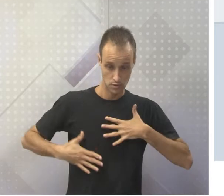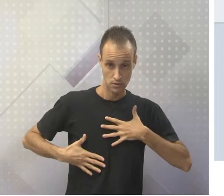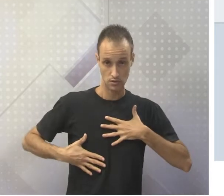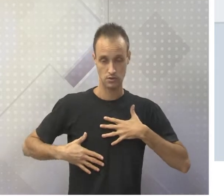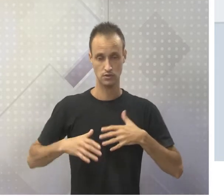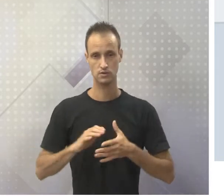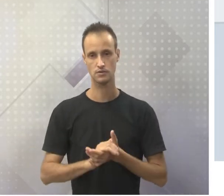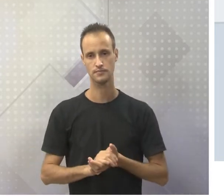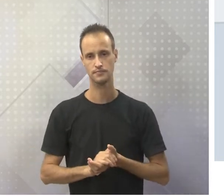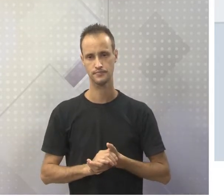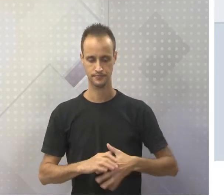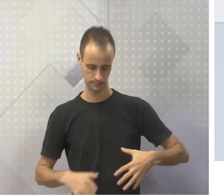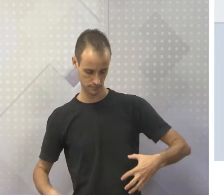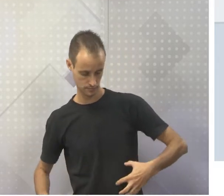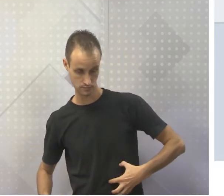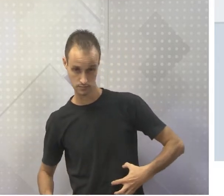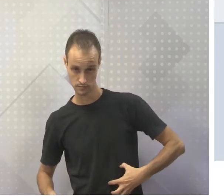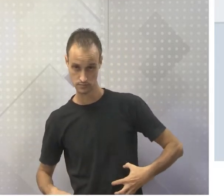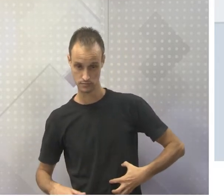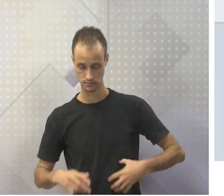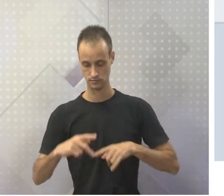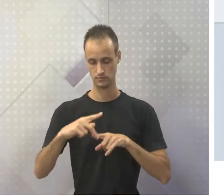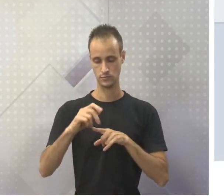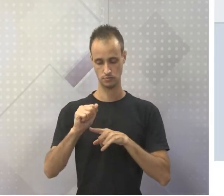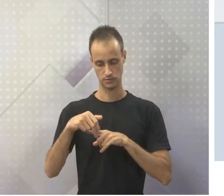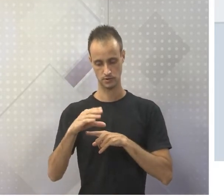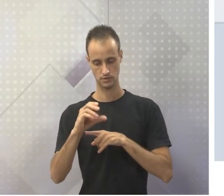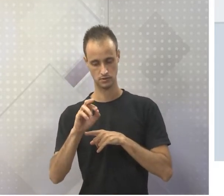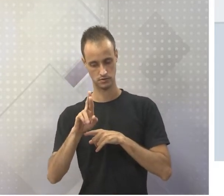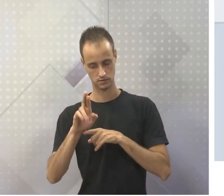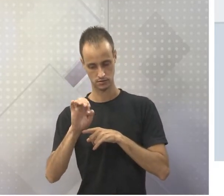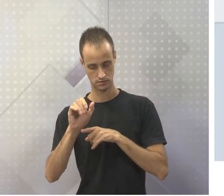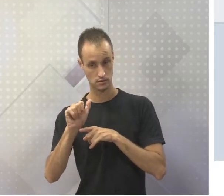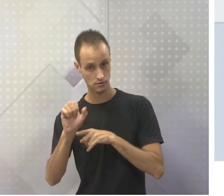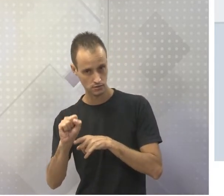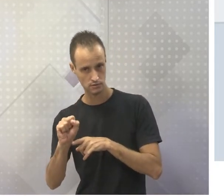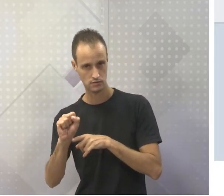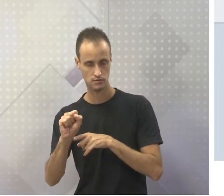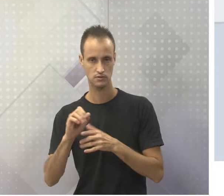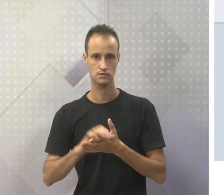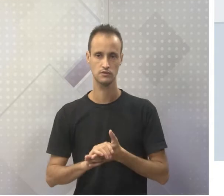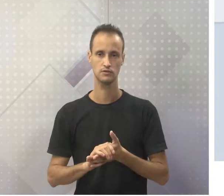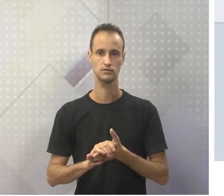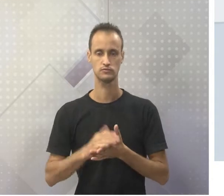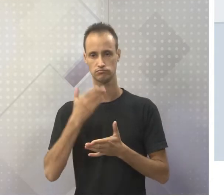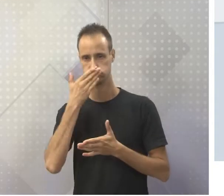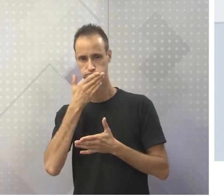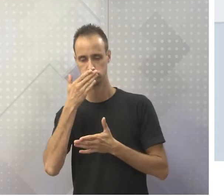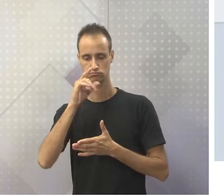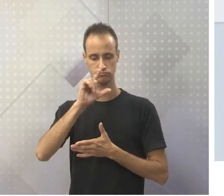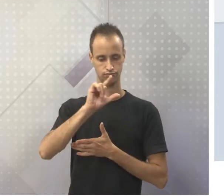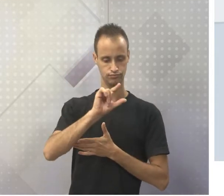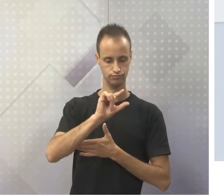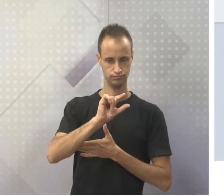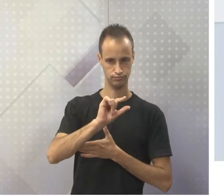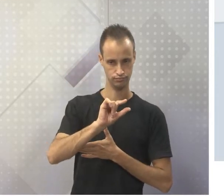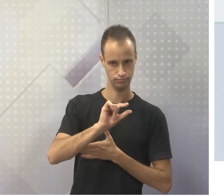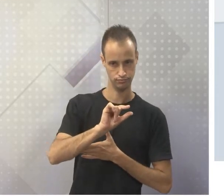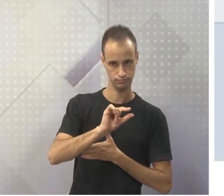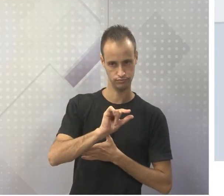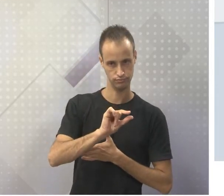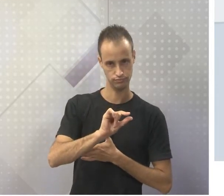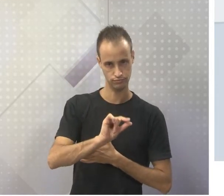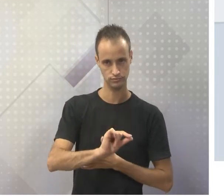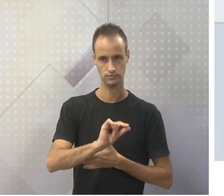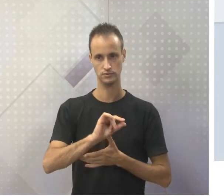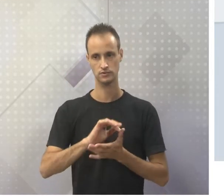que nos interessa nessa aula, a insulina baixa sua taxa no sangue, estimula o armazenamento de glicose